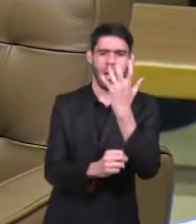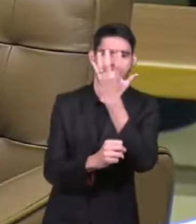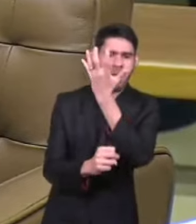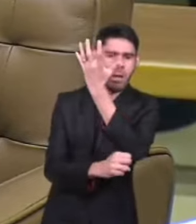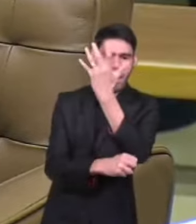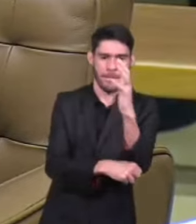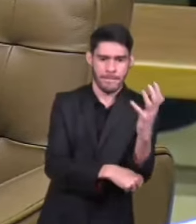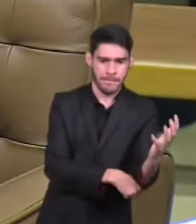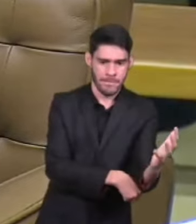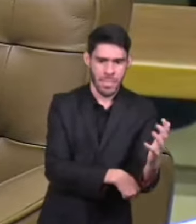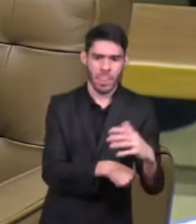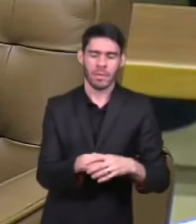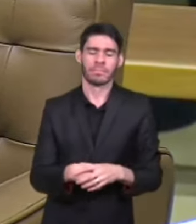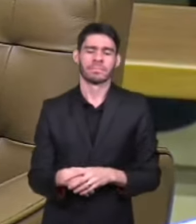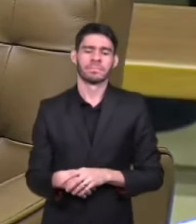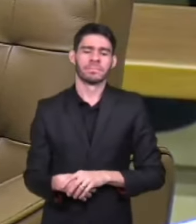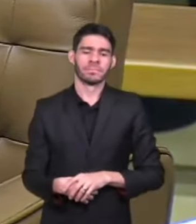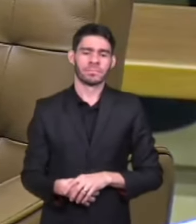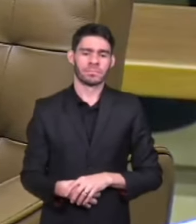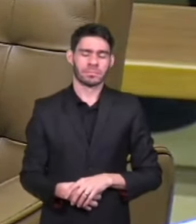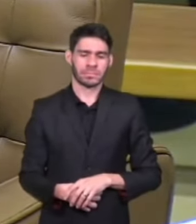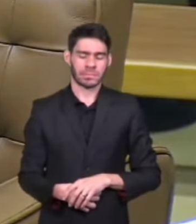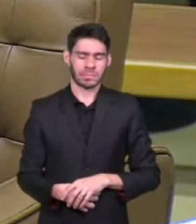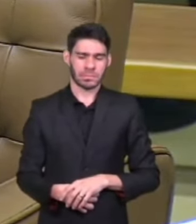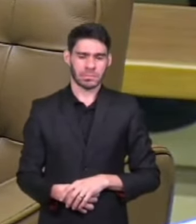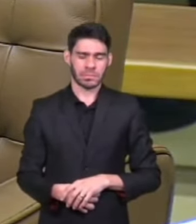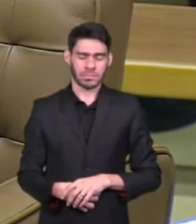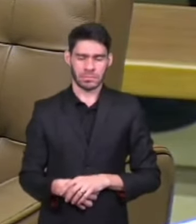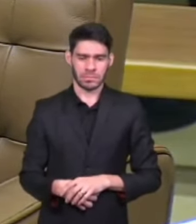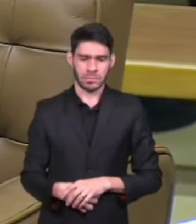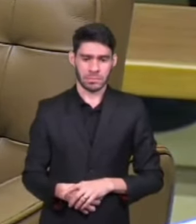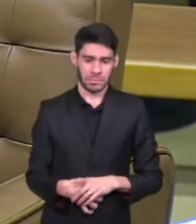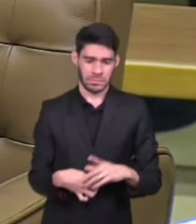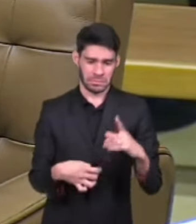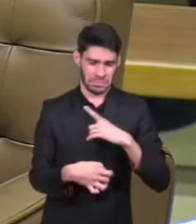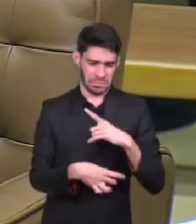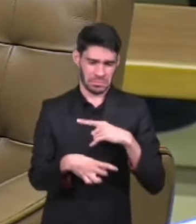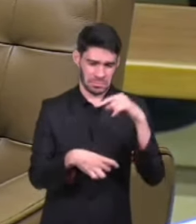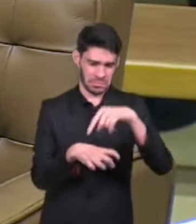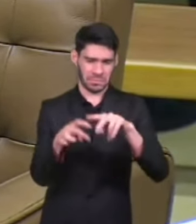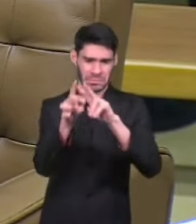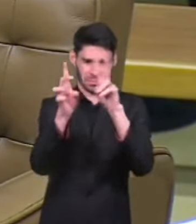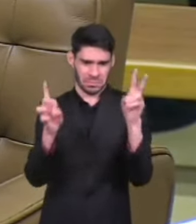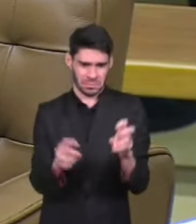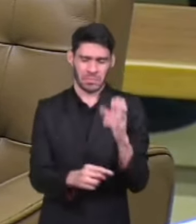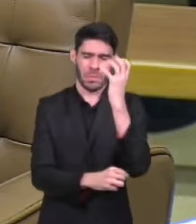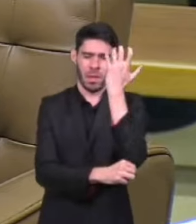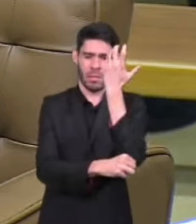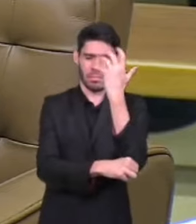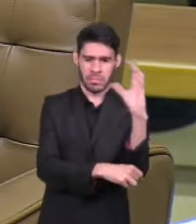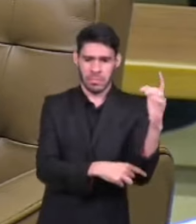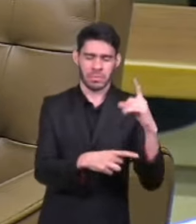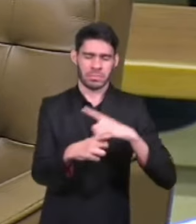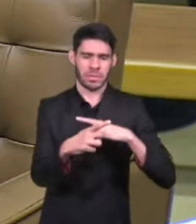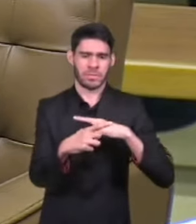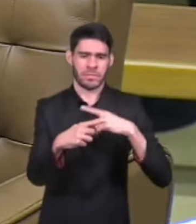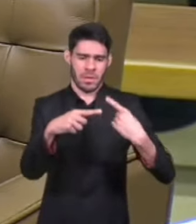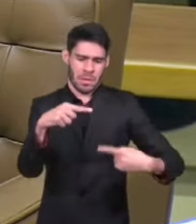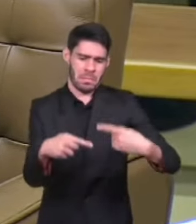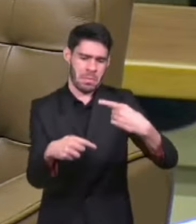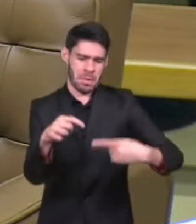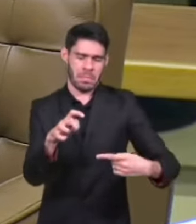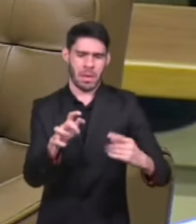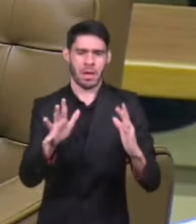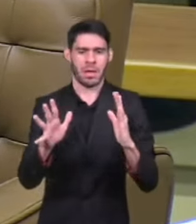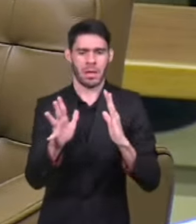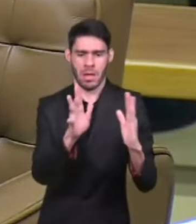aqui no tema do meio ambiente, todo aquele debate no governo